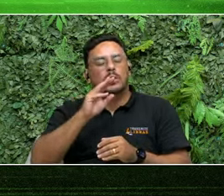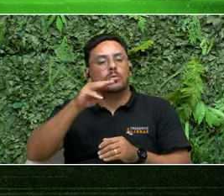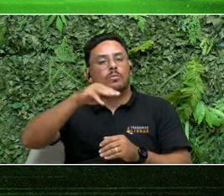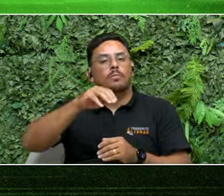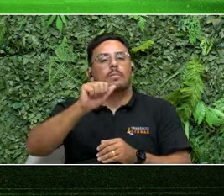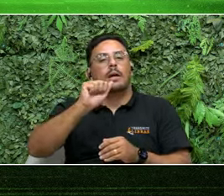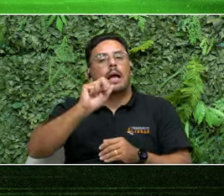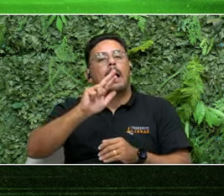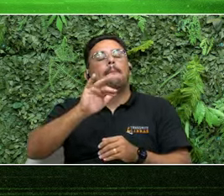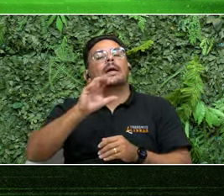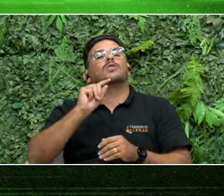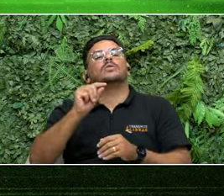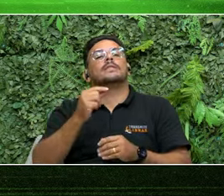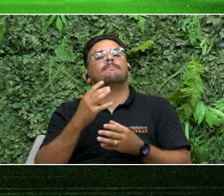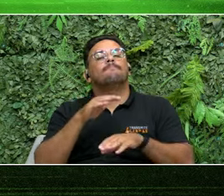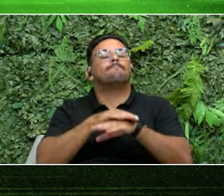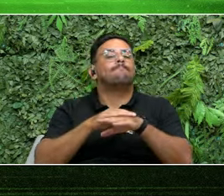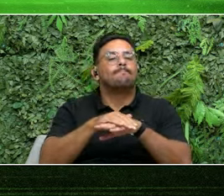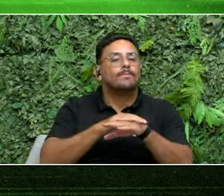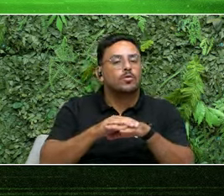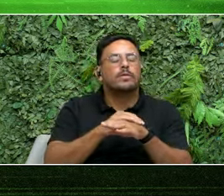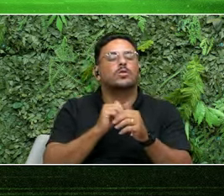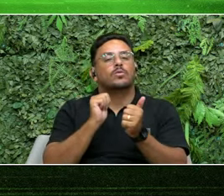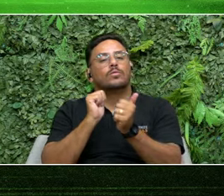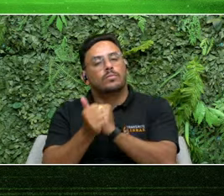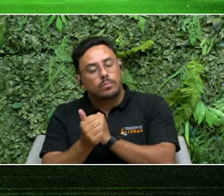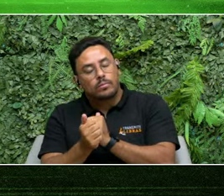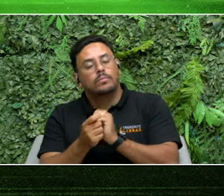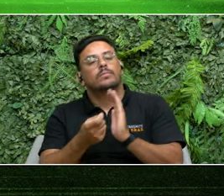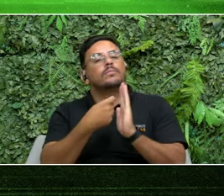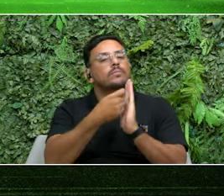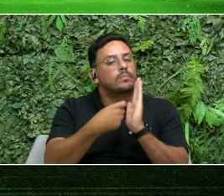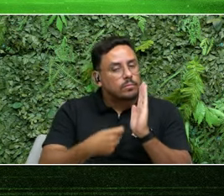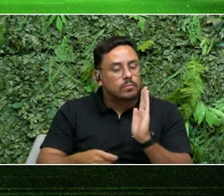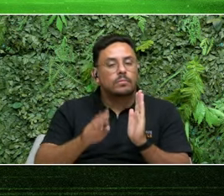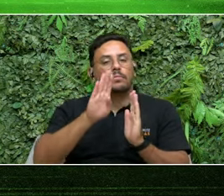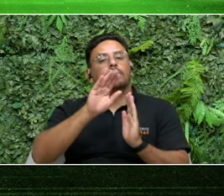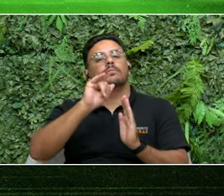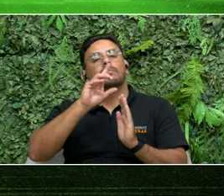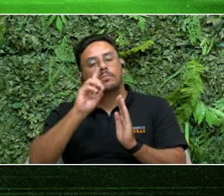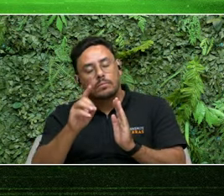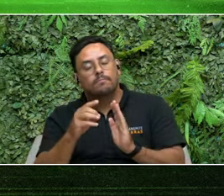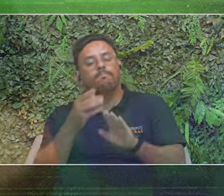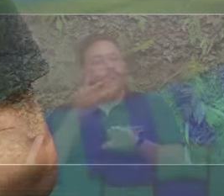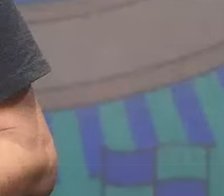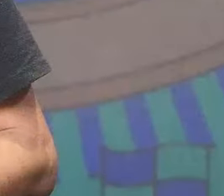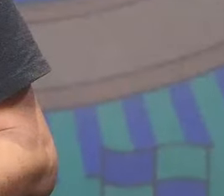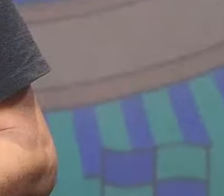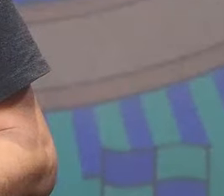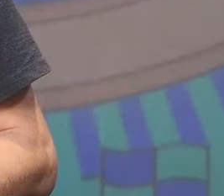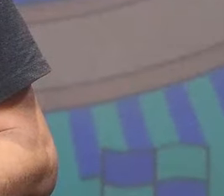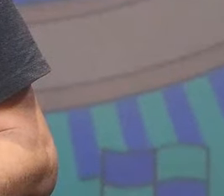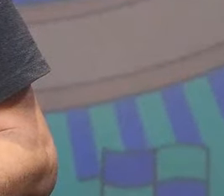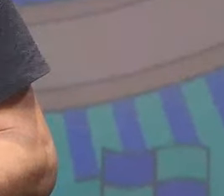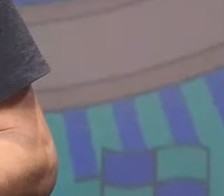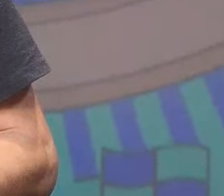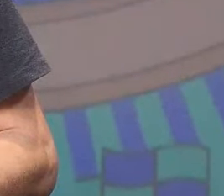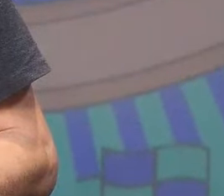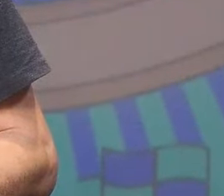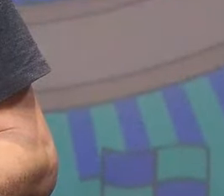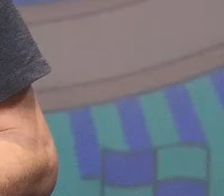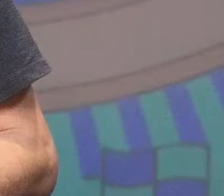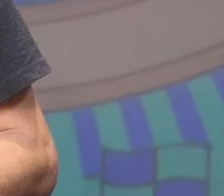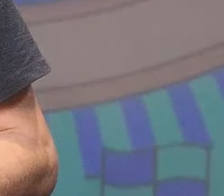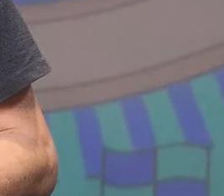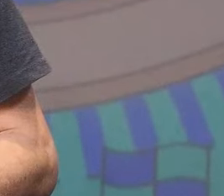é o que que você conversou com o atleta ele foi inscrito no no bid veio treinando o torcedor criou uma expectativa Quem